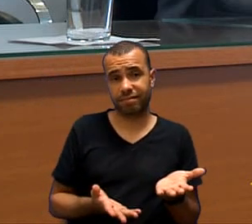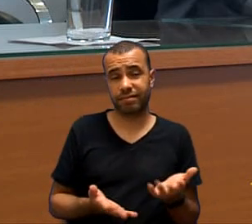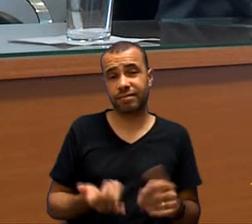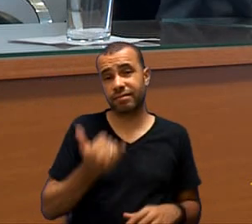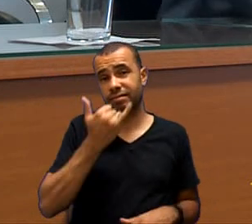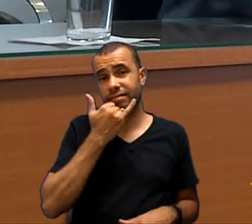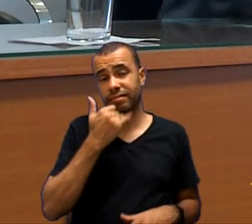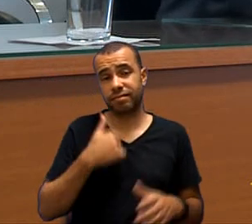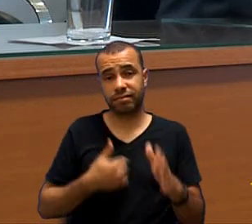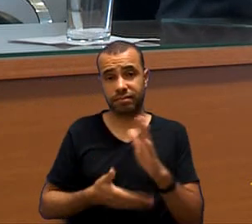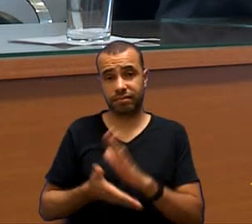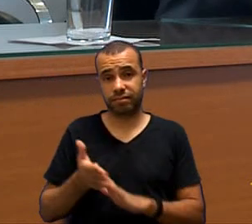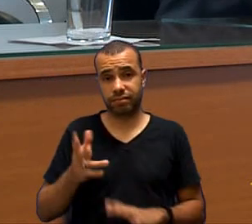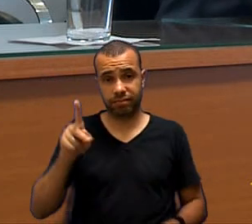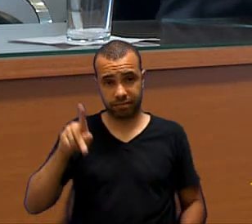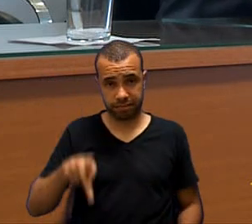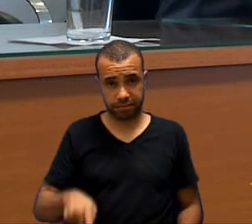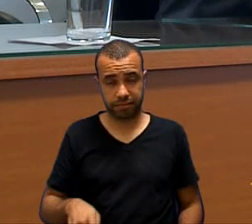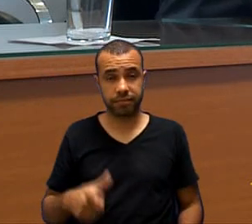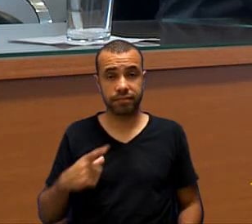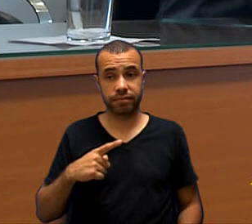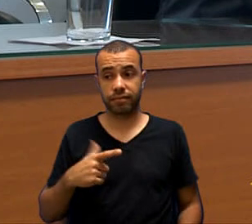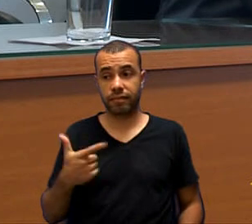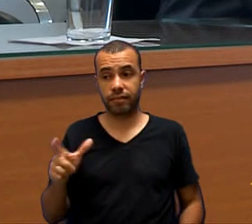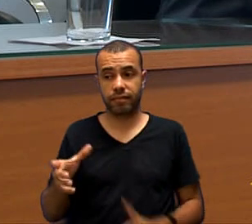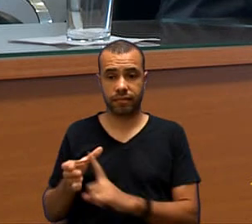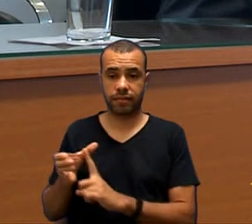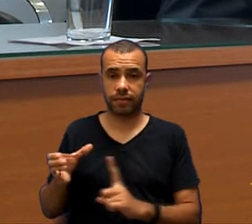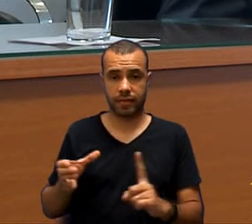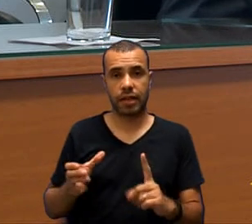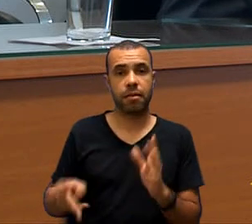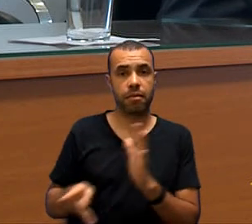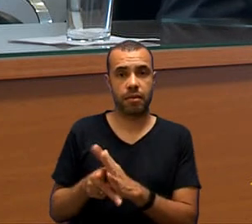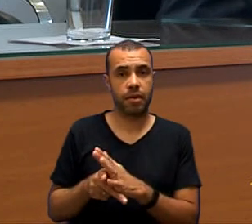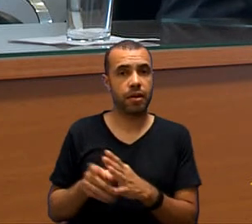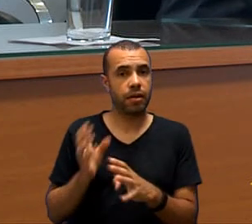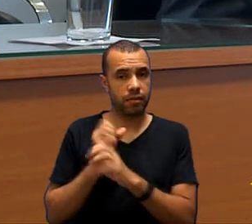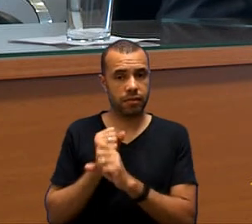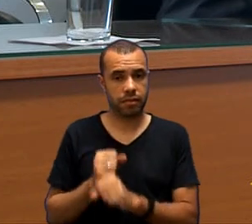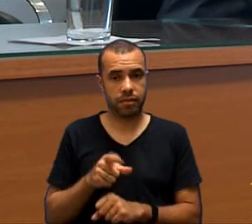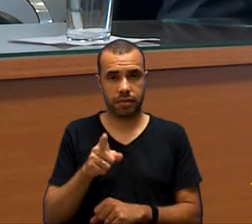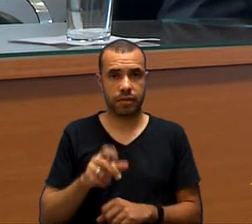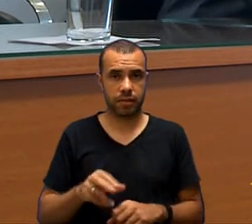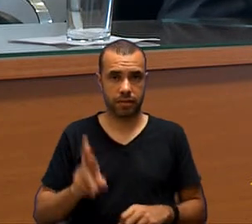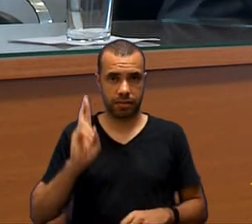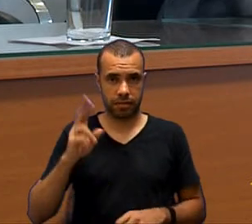presidência aqui para o nosso outro membro aqui da Comissão de Economia, ele vai assumir os trabalhos aqui, ok?